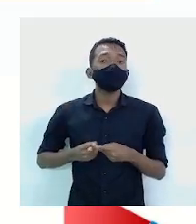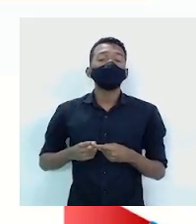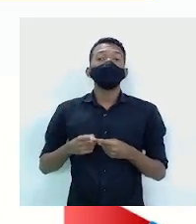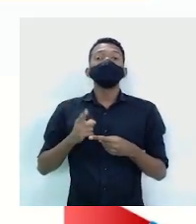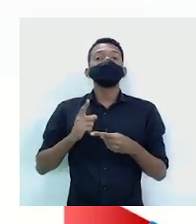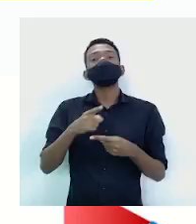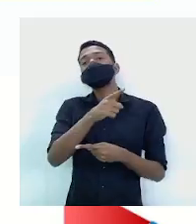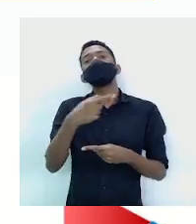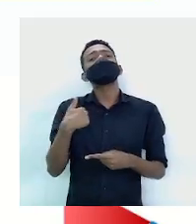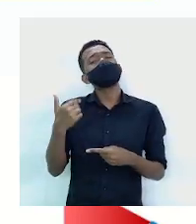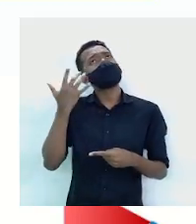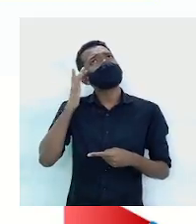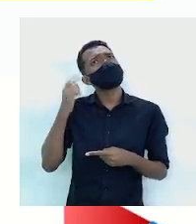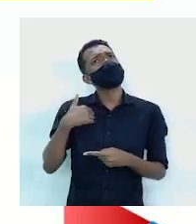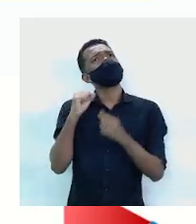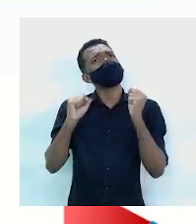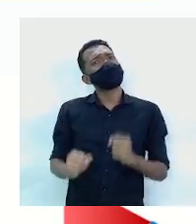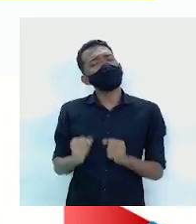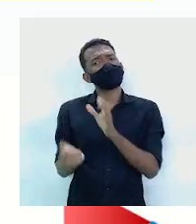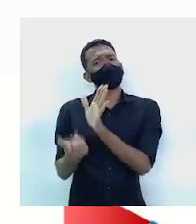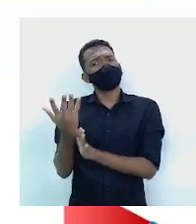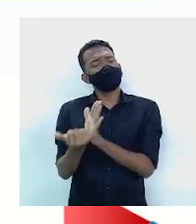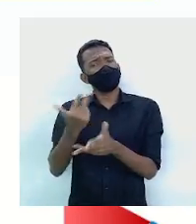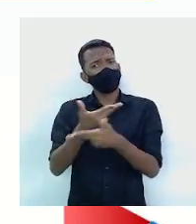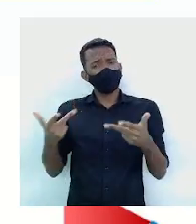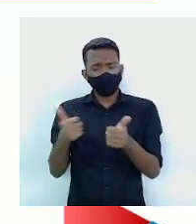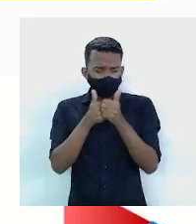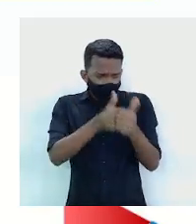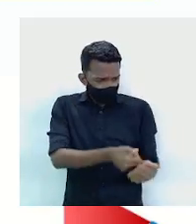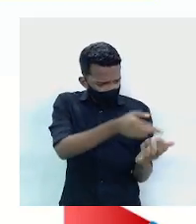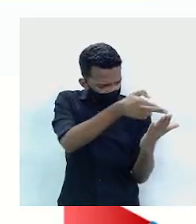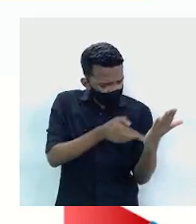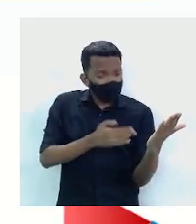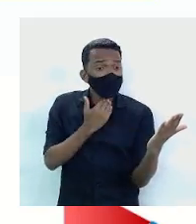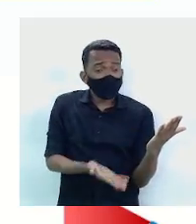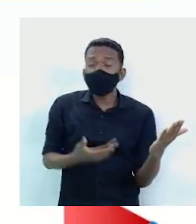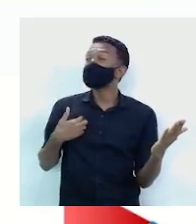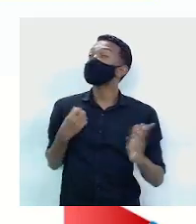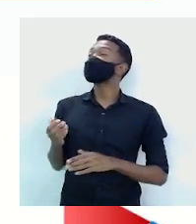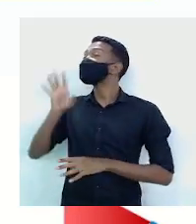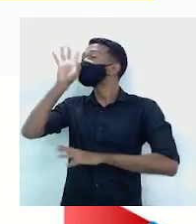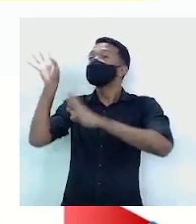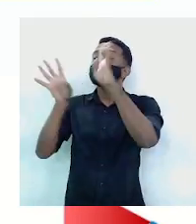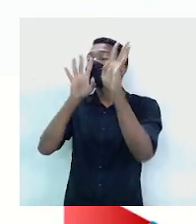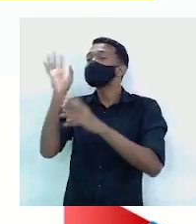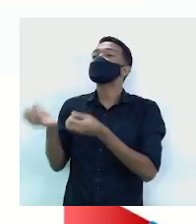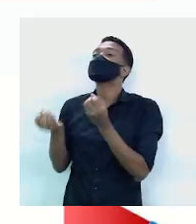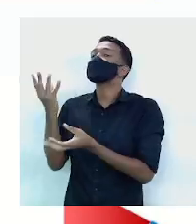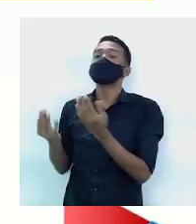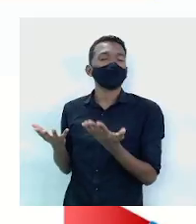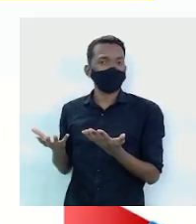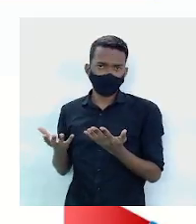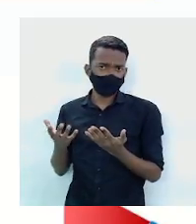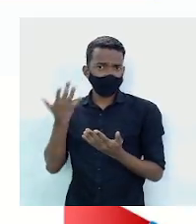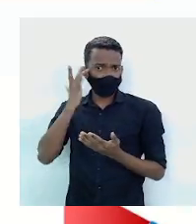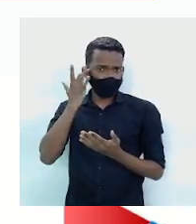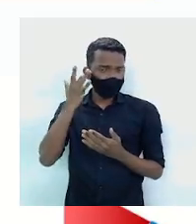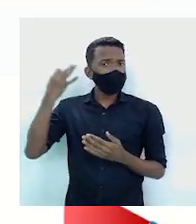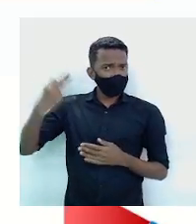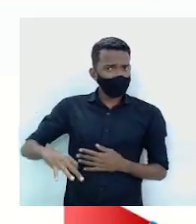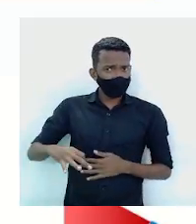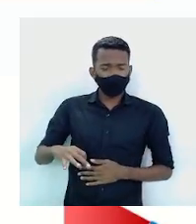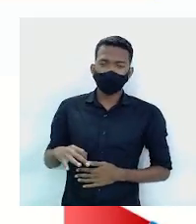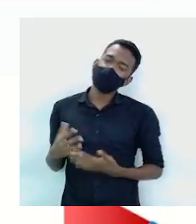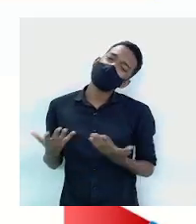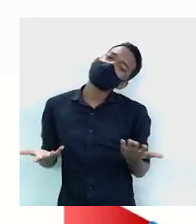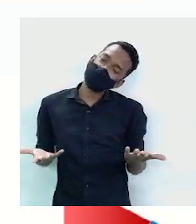produzir algum tipo de conteúdo sem precisar seguir um roteiro? Será que dá certo se eu fizer dessa forma? Então, vamos